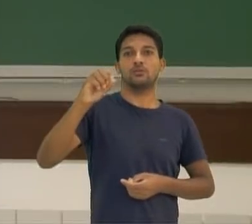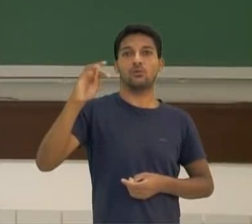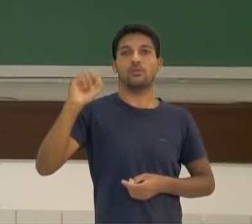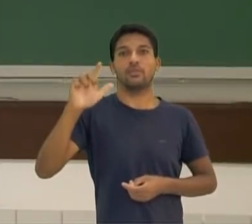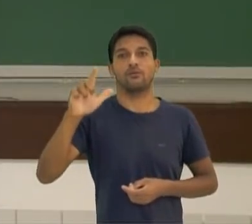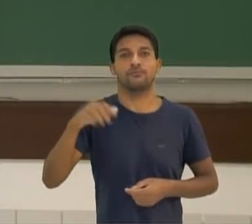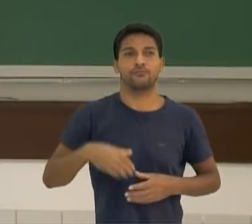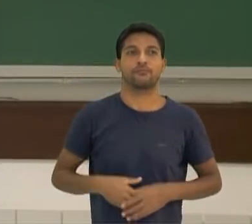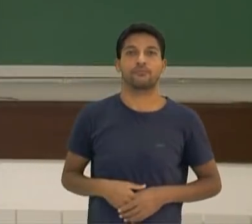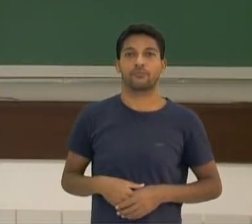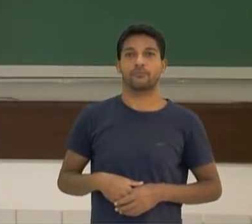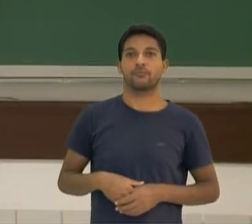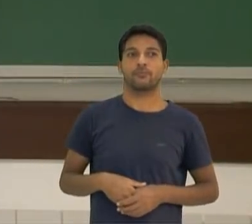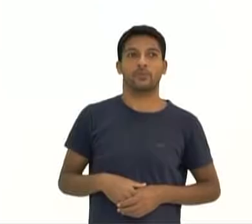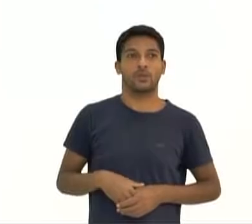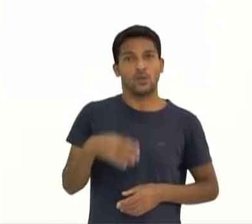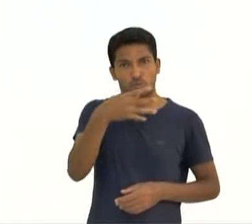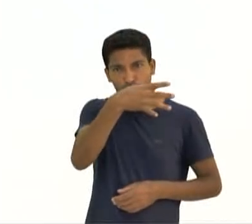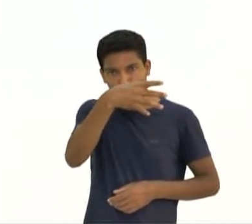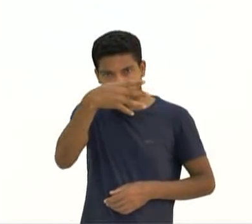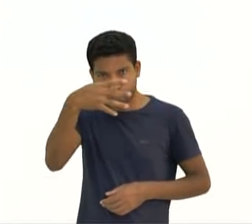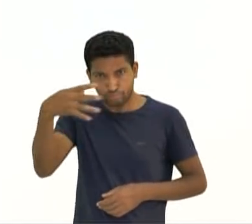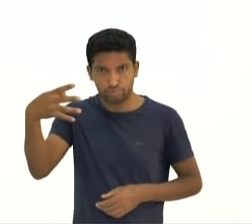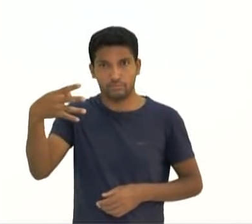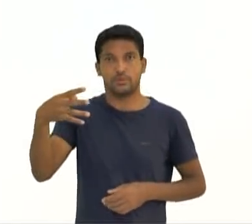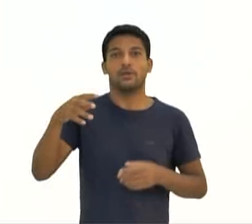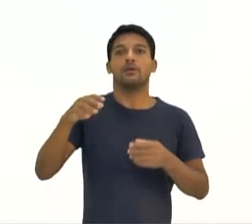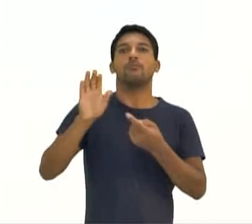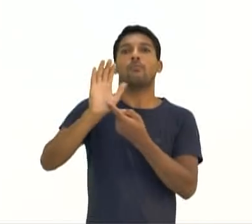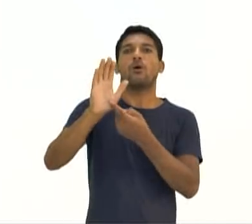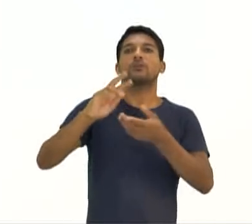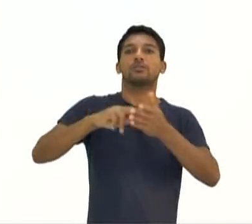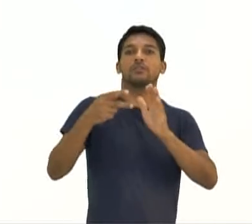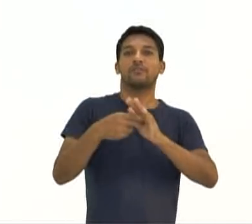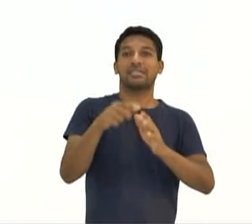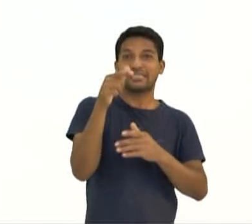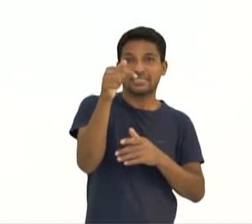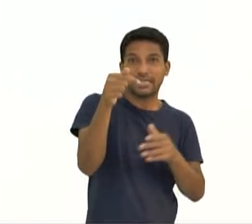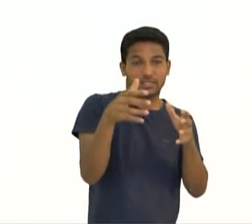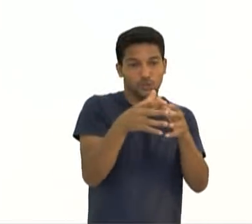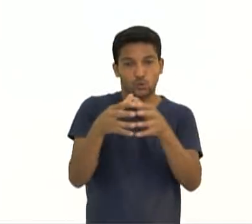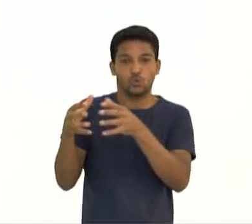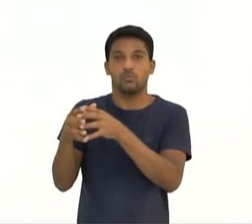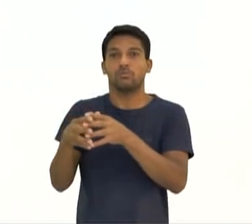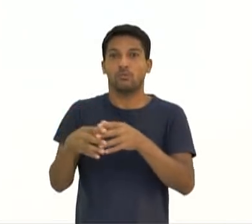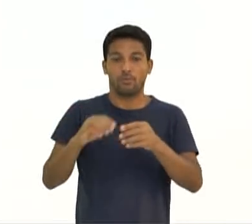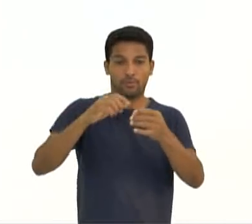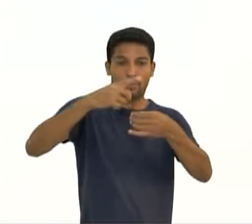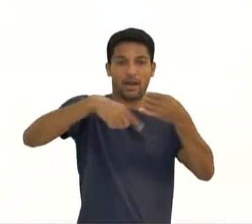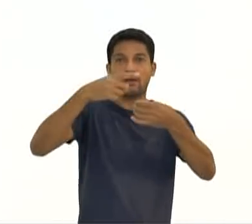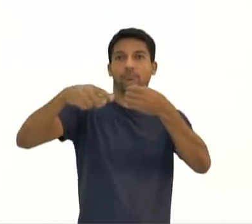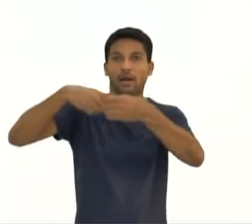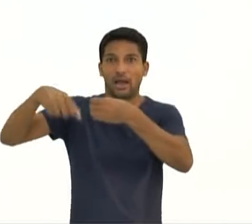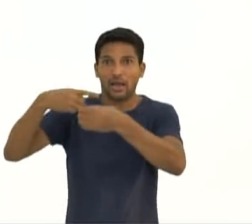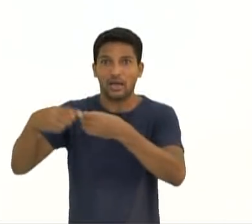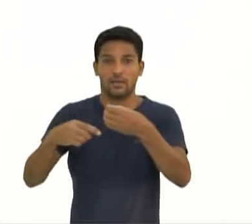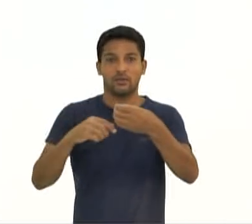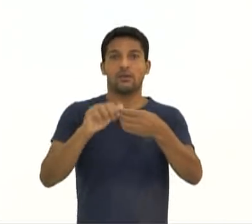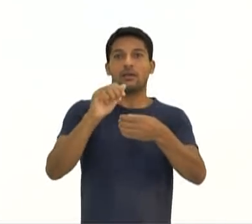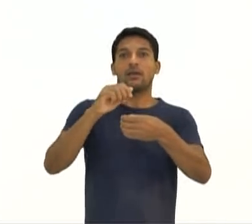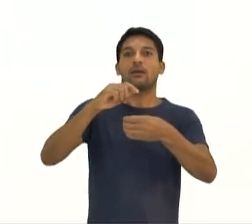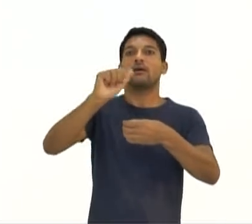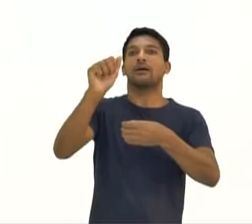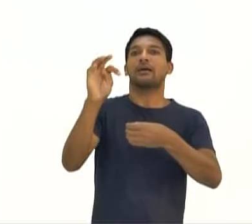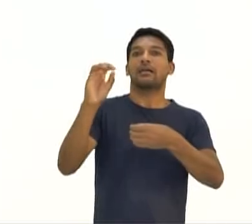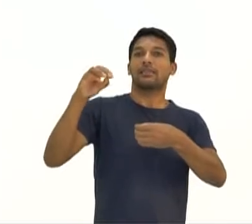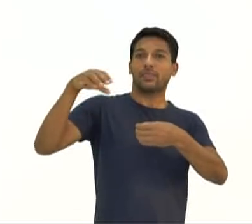galera, os 7 períodos e indicam os níveis de energia existentes em cada átomo de cada elemento